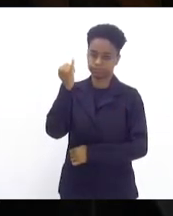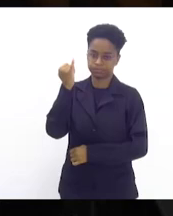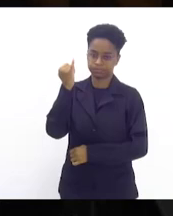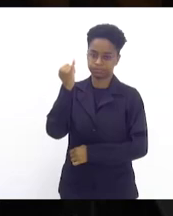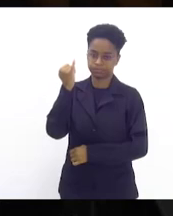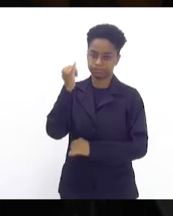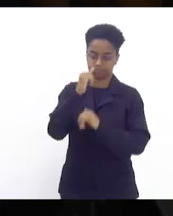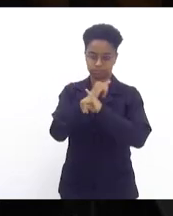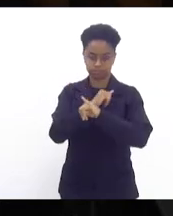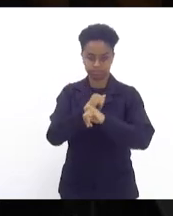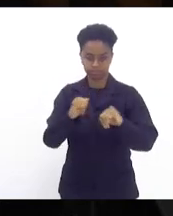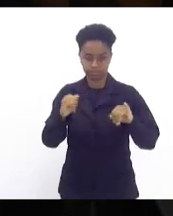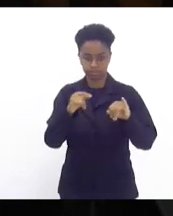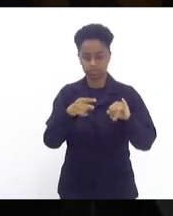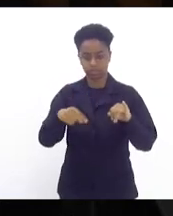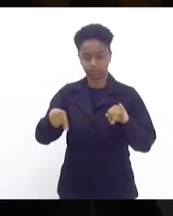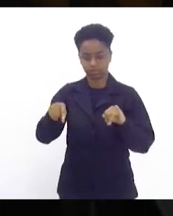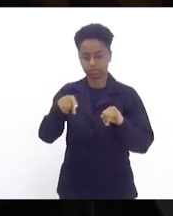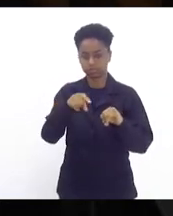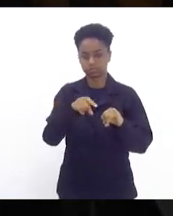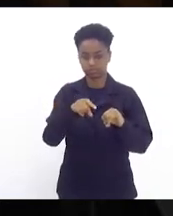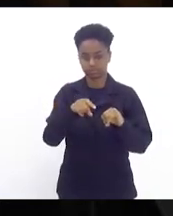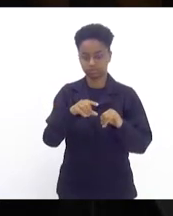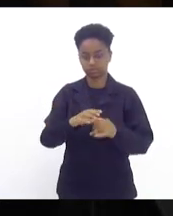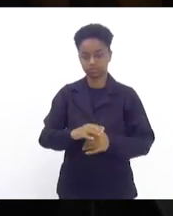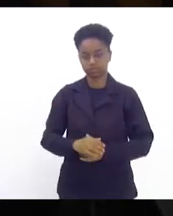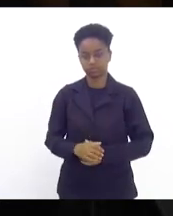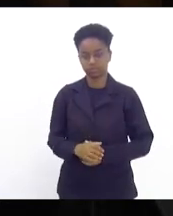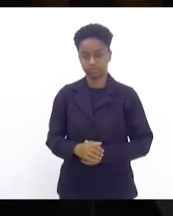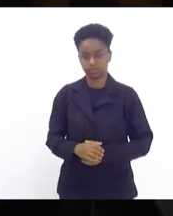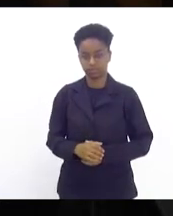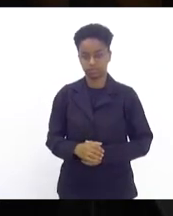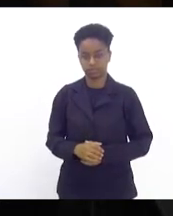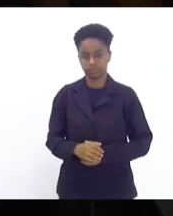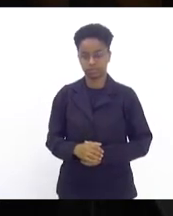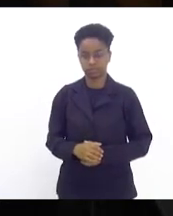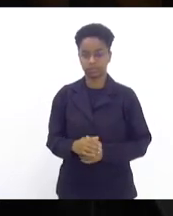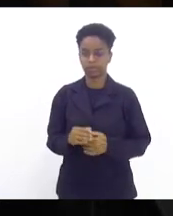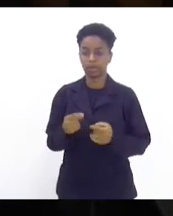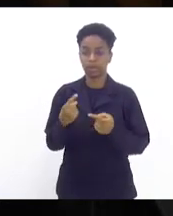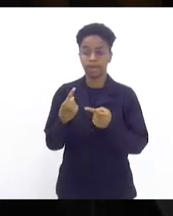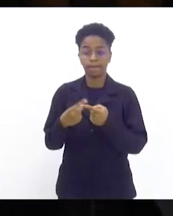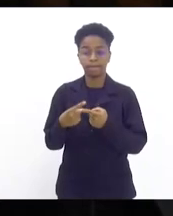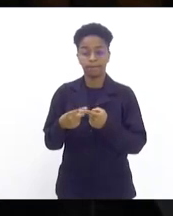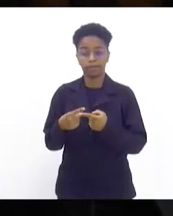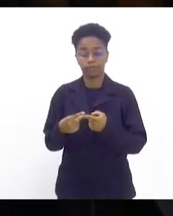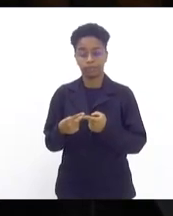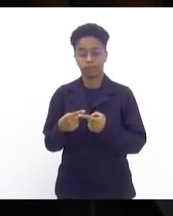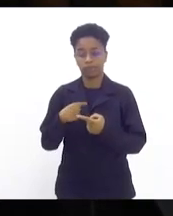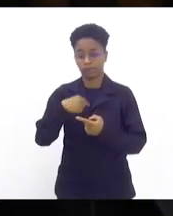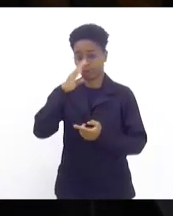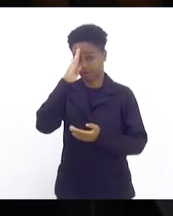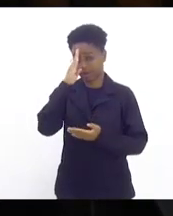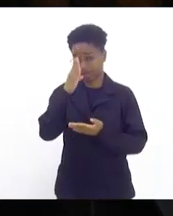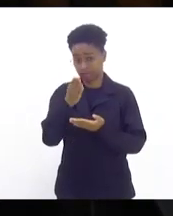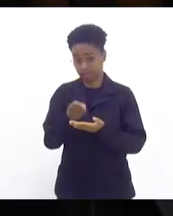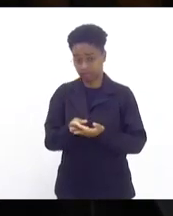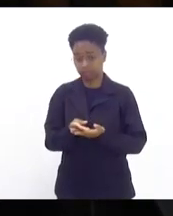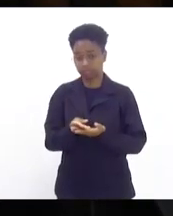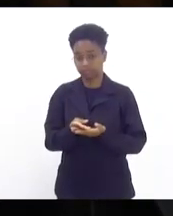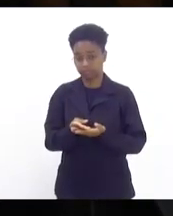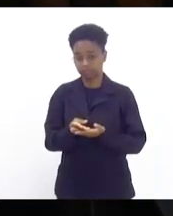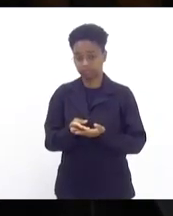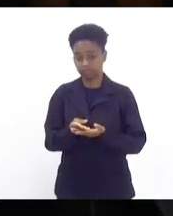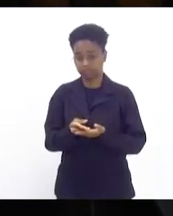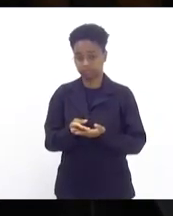falar sobre esse tema porque eu acho que quanto mais